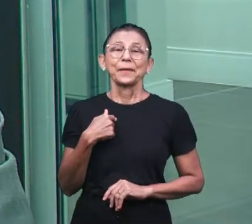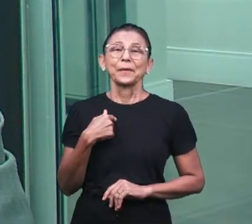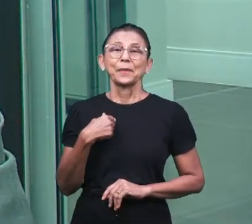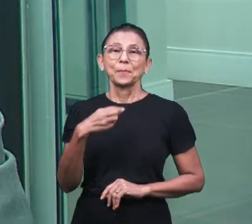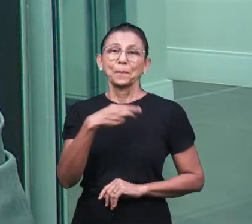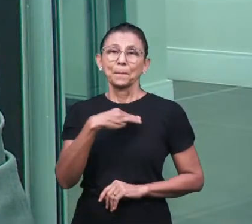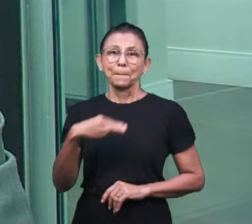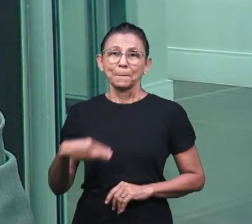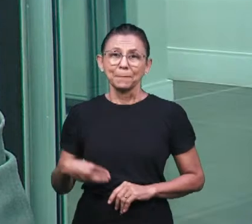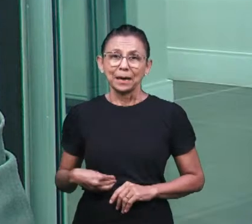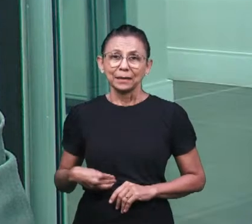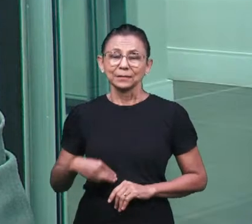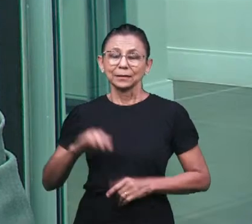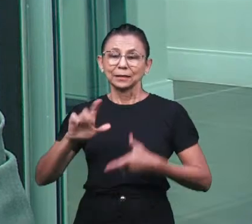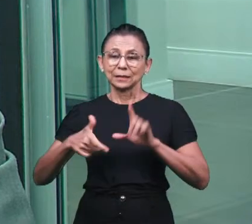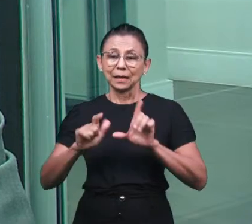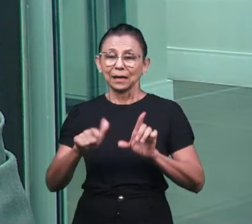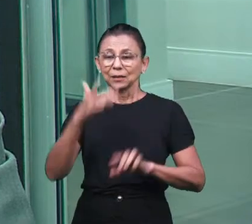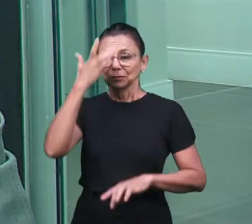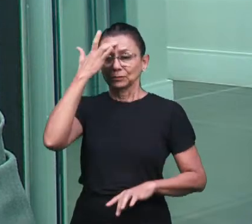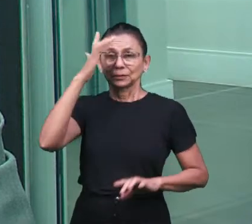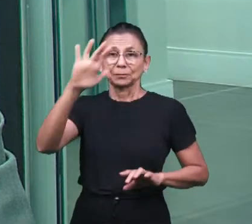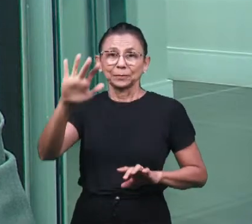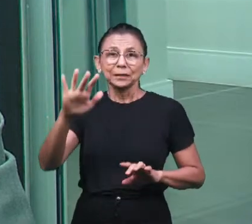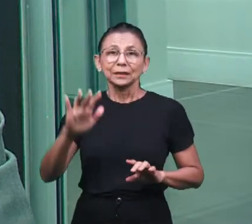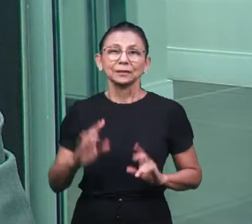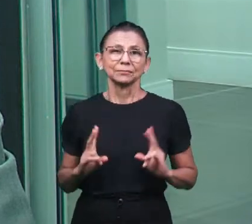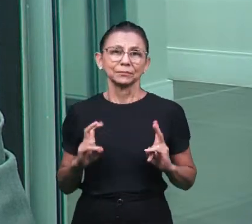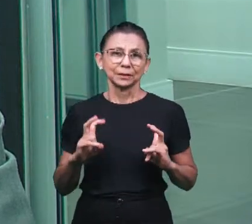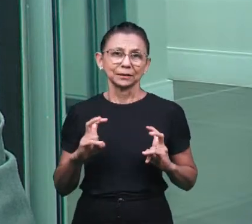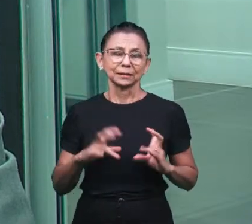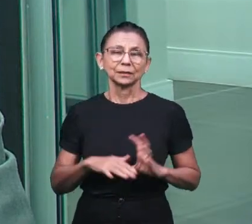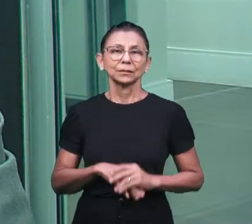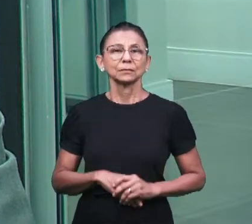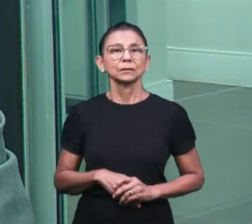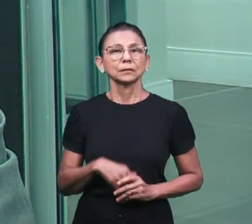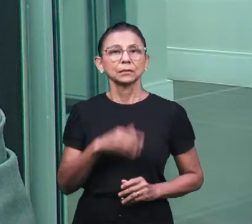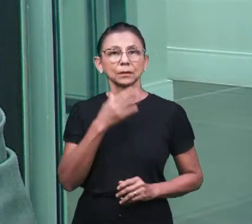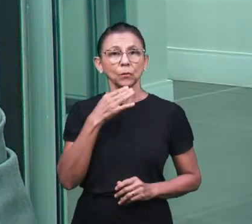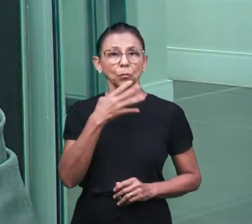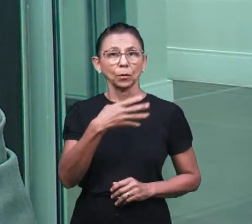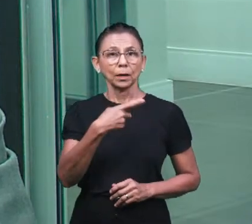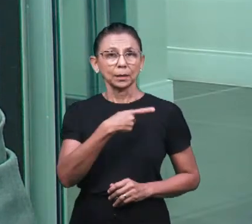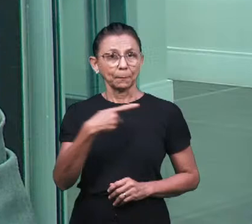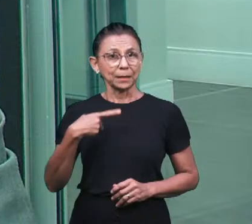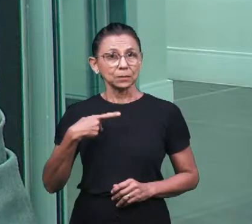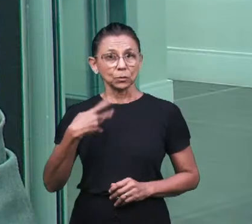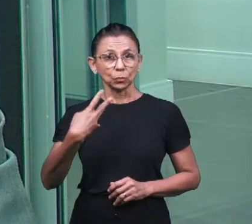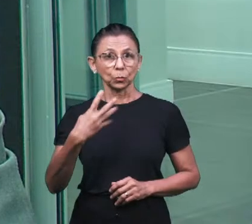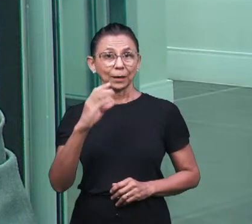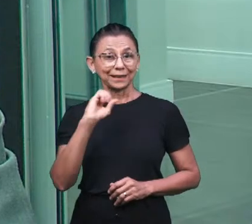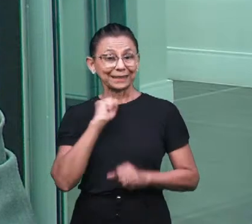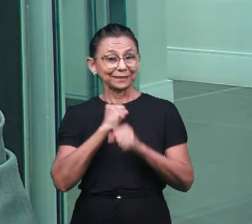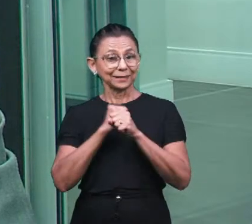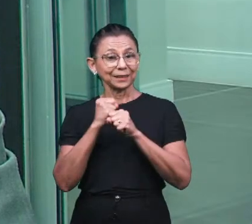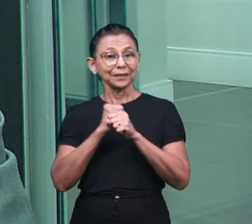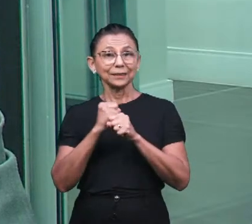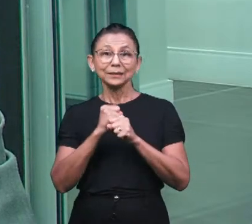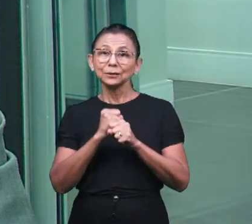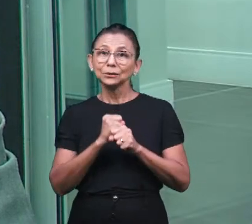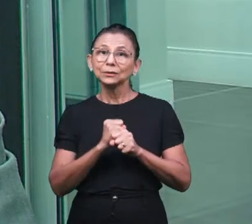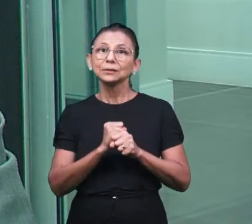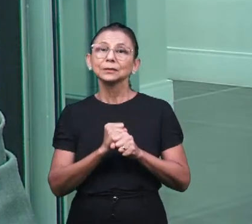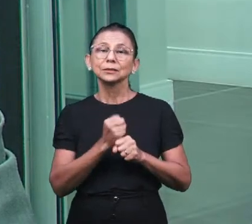foi assim uma experiência notável, um homem com 40 anos de ministério, né? E que ficou encantado